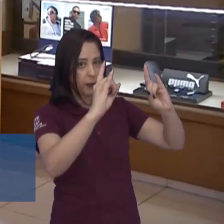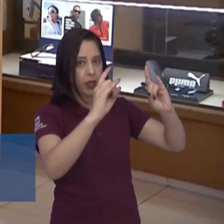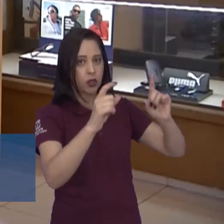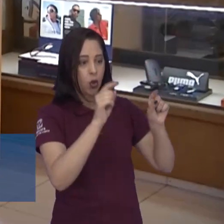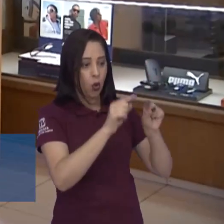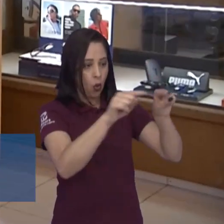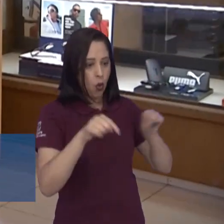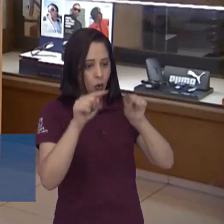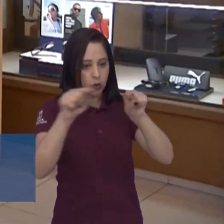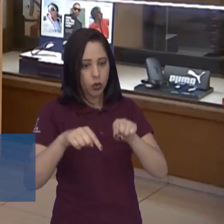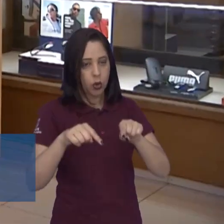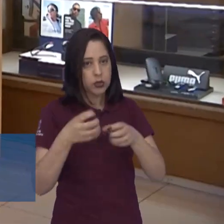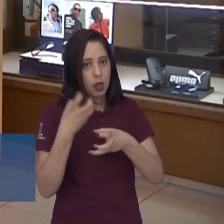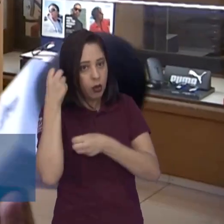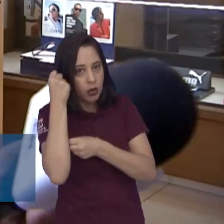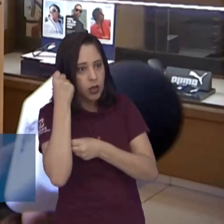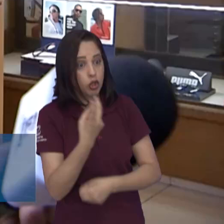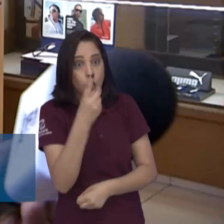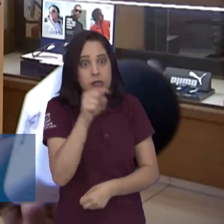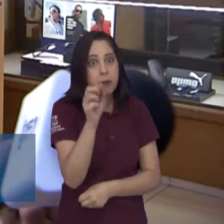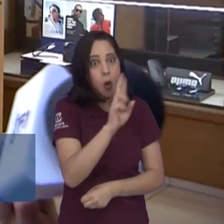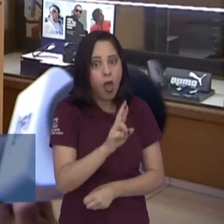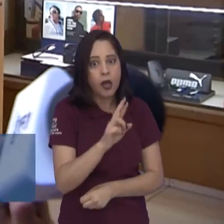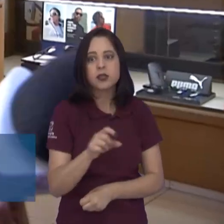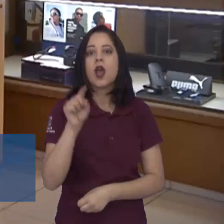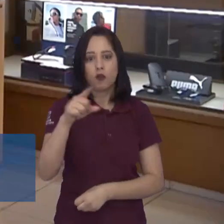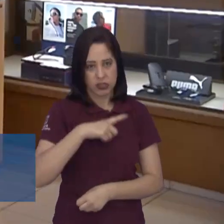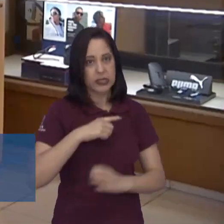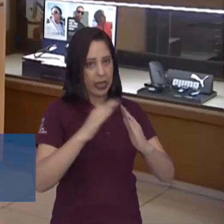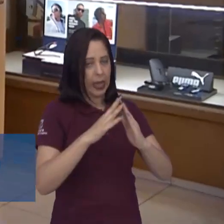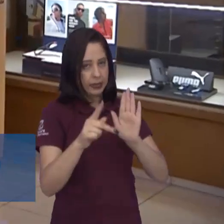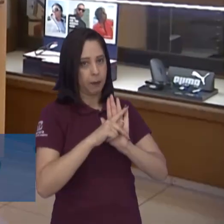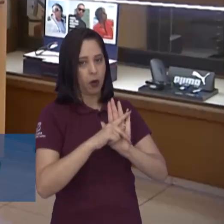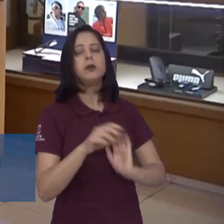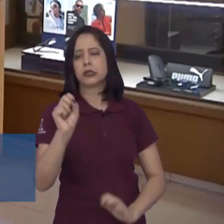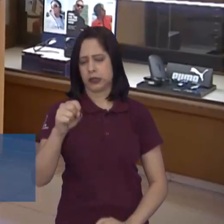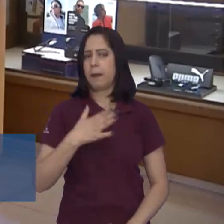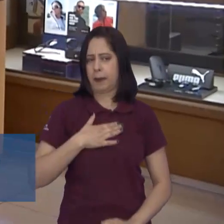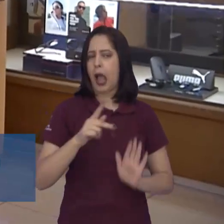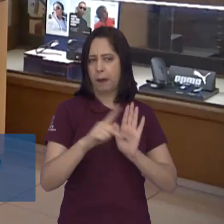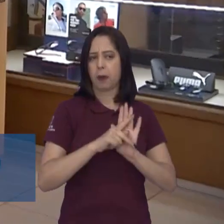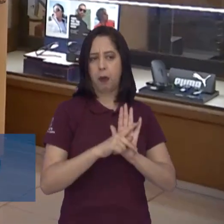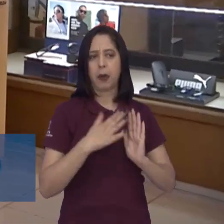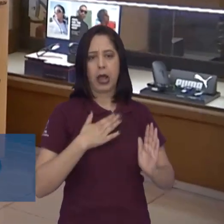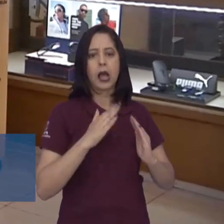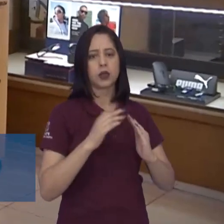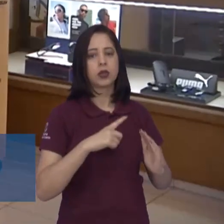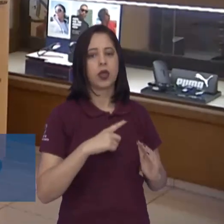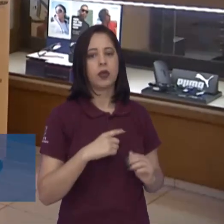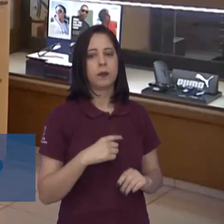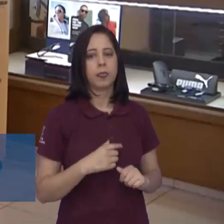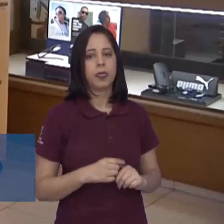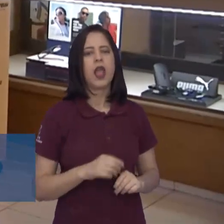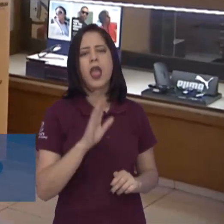2.000 e pouco, achei um absurdo para alugar. E você mora de aluguel ou tem casa própria? Casa própria. Foi difícil de comprar? Como é que foi? Já